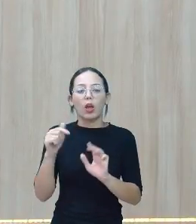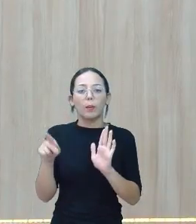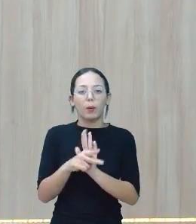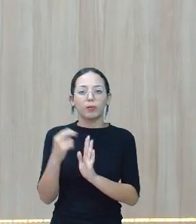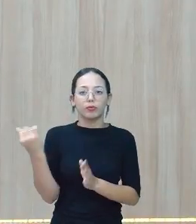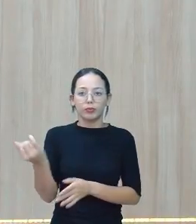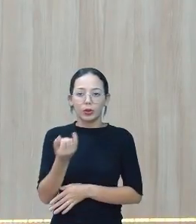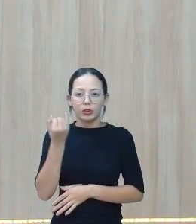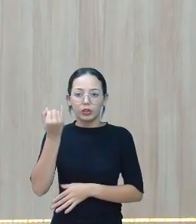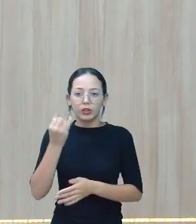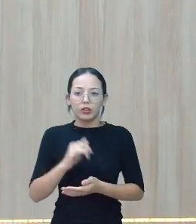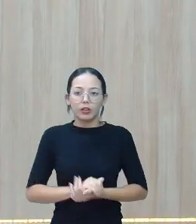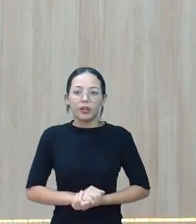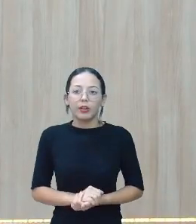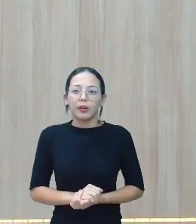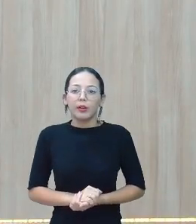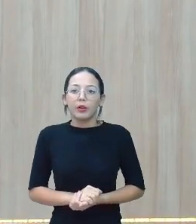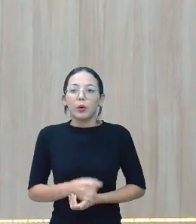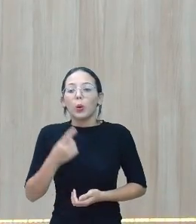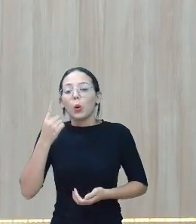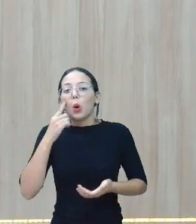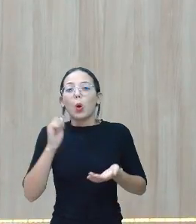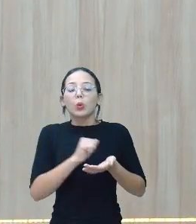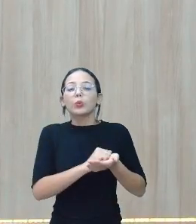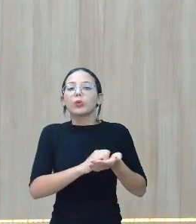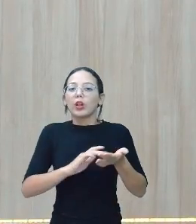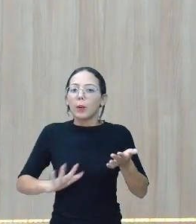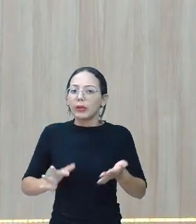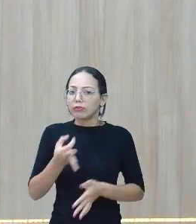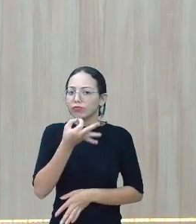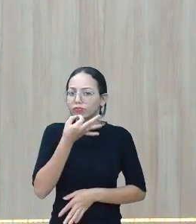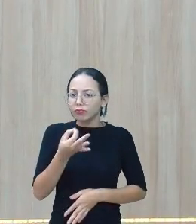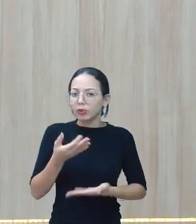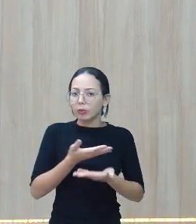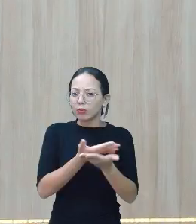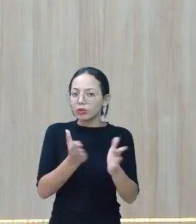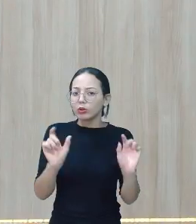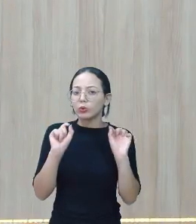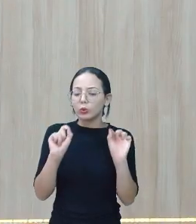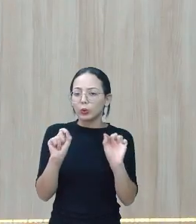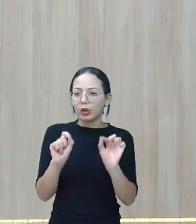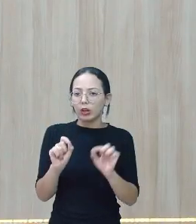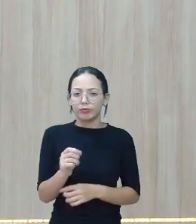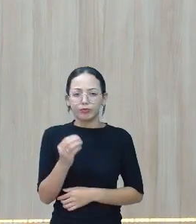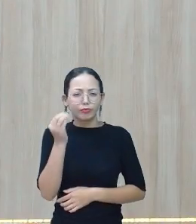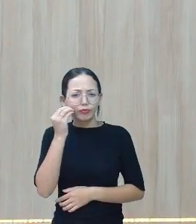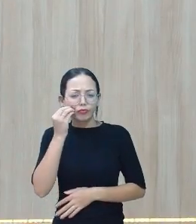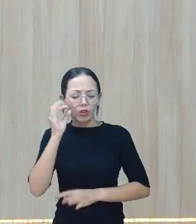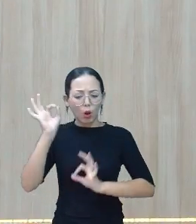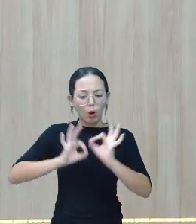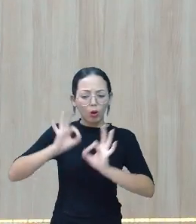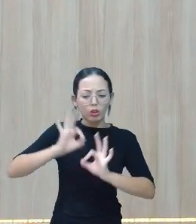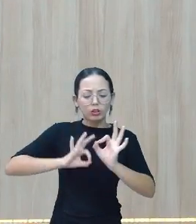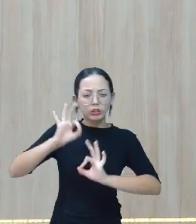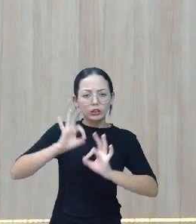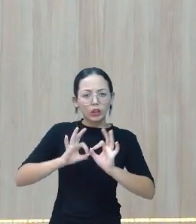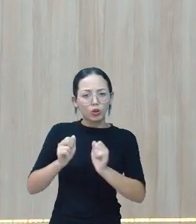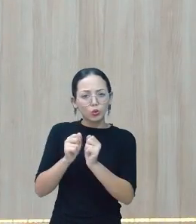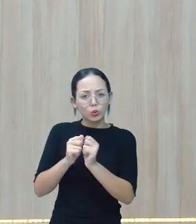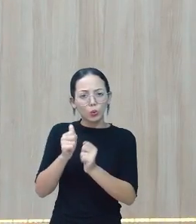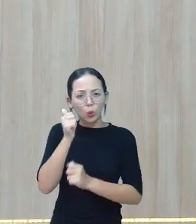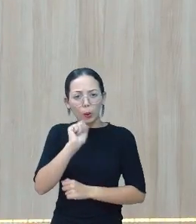aí, tá certo? Uma atividade sugerida para você é o seguinte: tenta organizar aí com